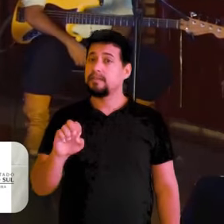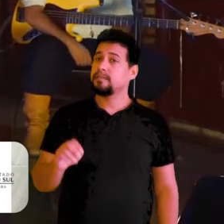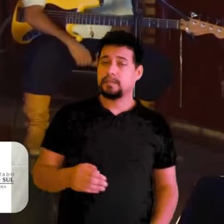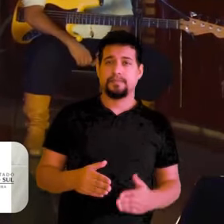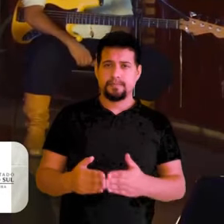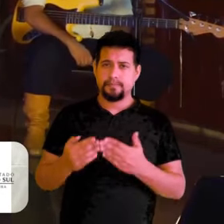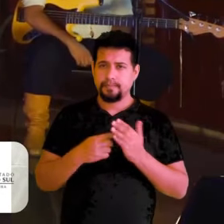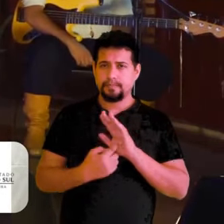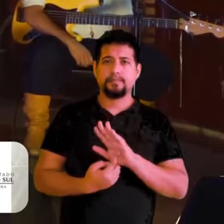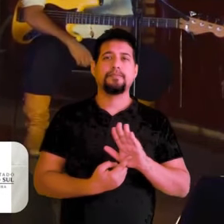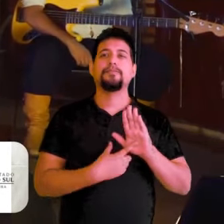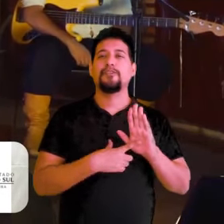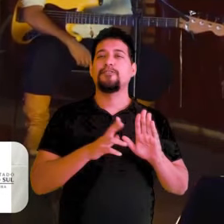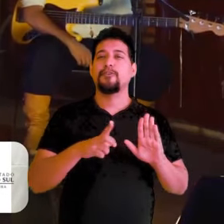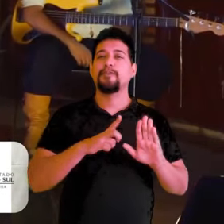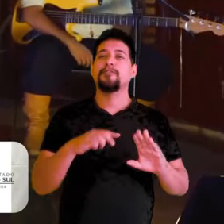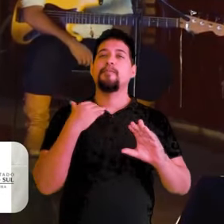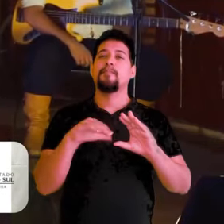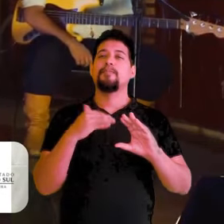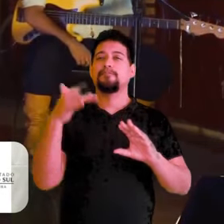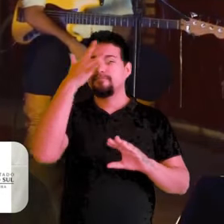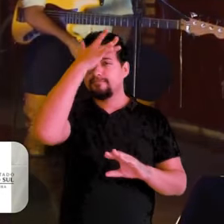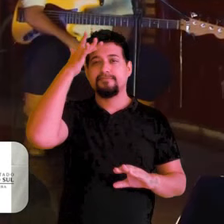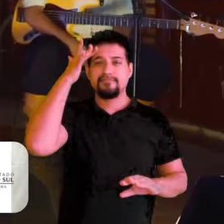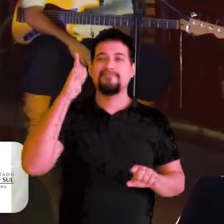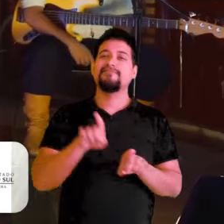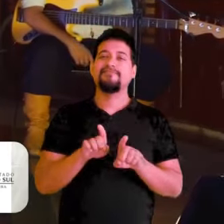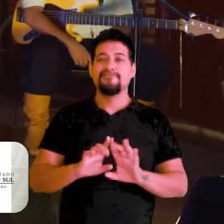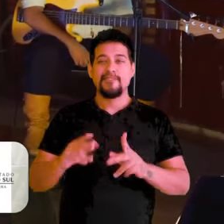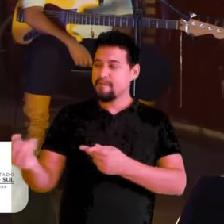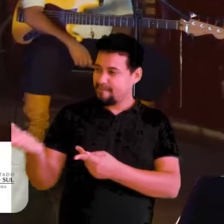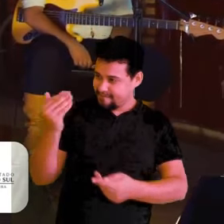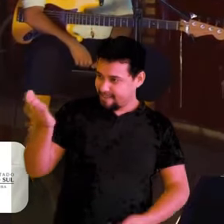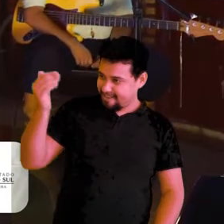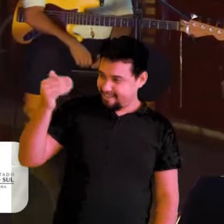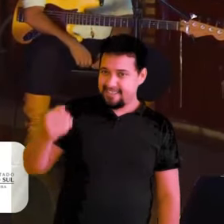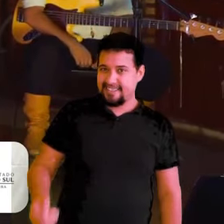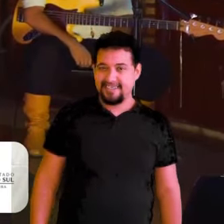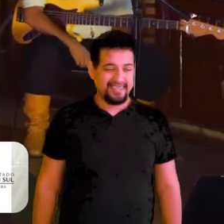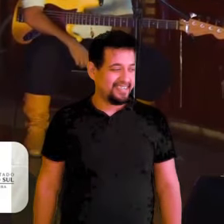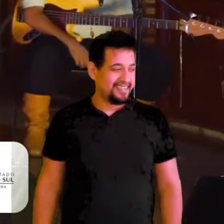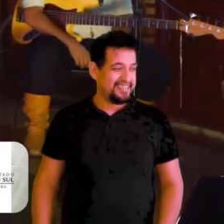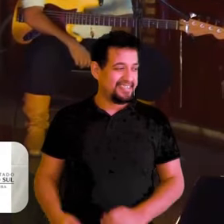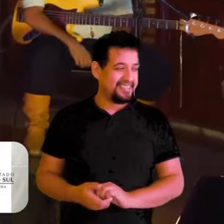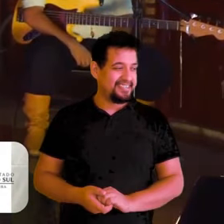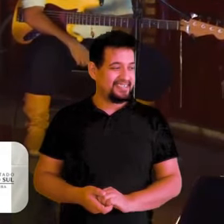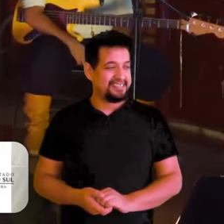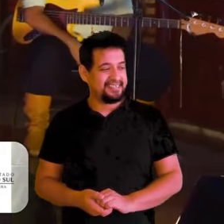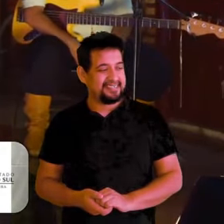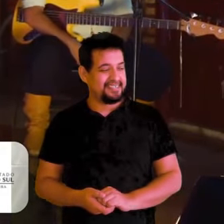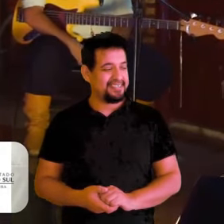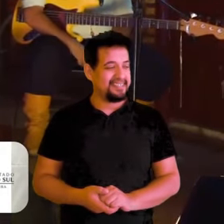quanto... Tem um recadinho aqui, né, Alexandre, para a gente mandar para o pessoal aqui? Fio, venha, Fio.